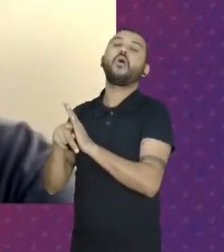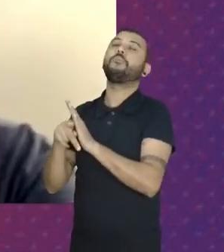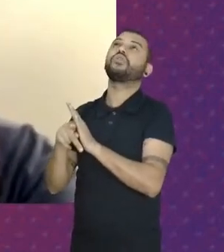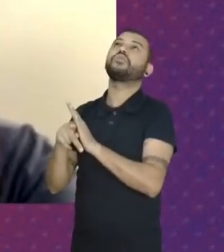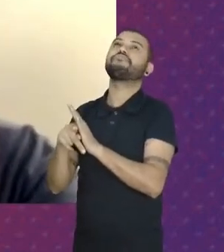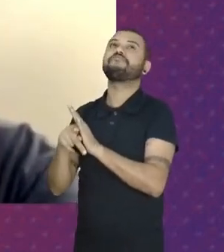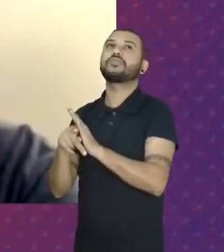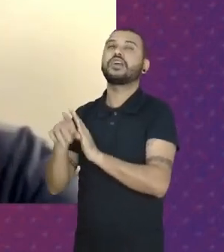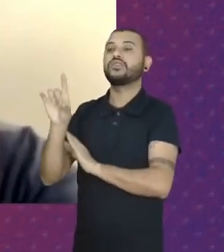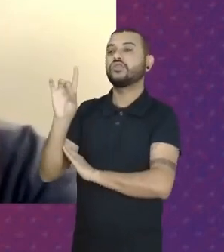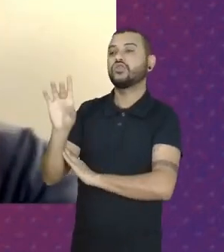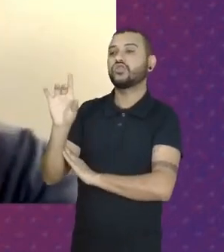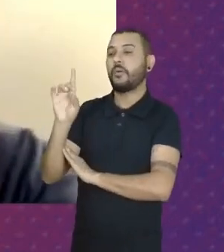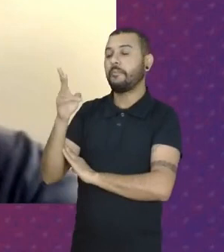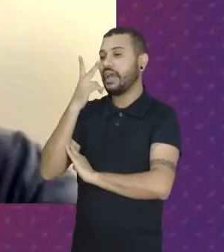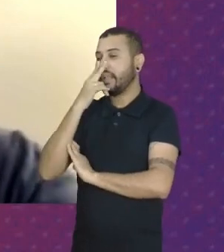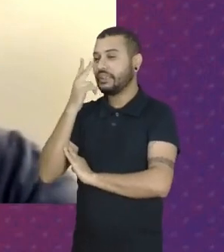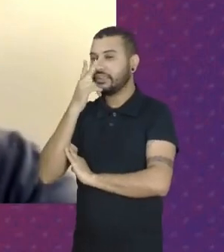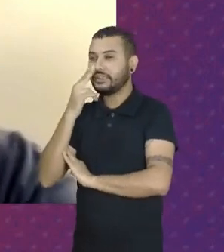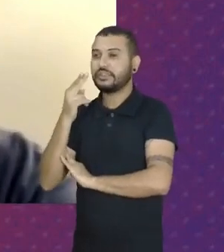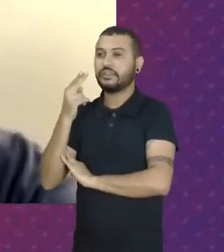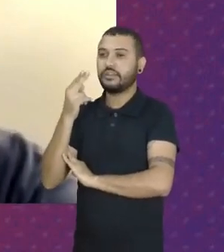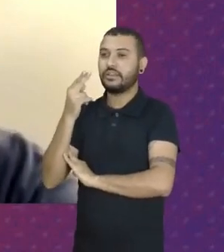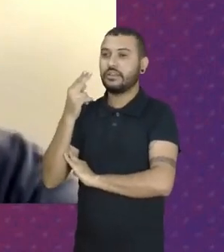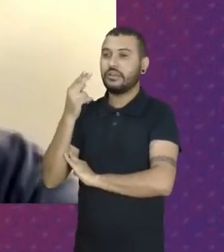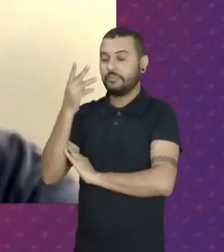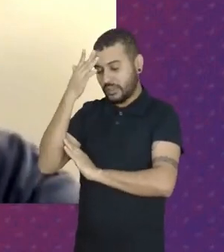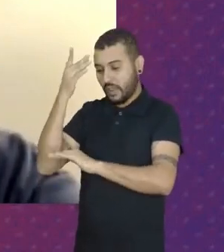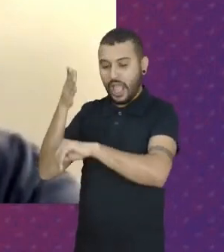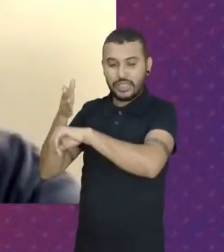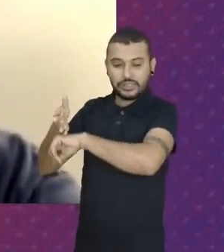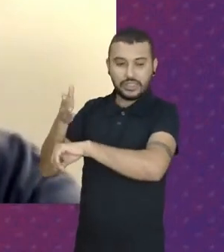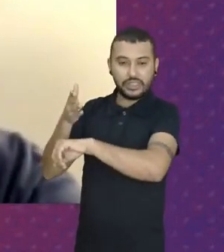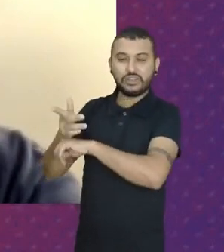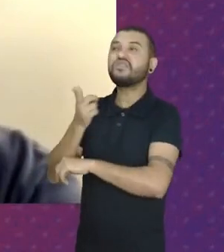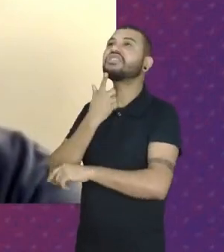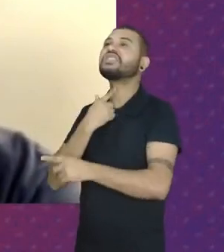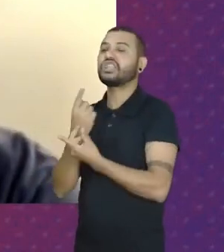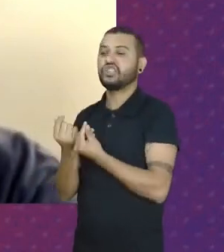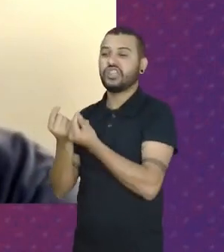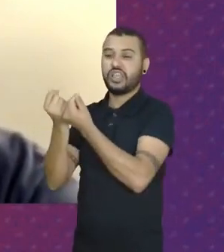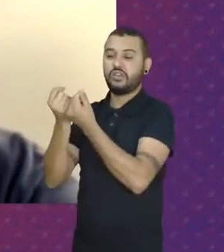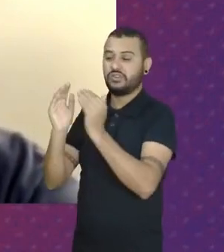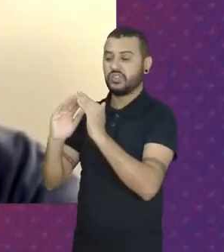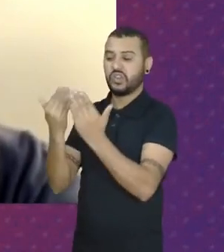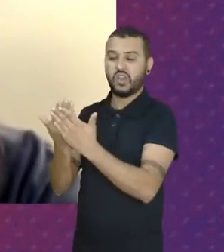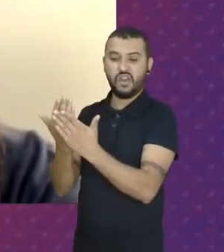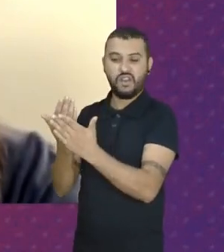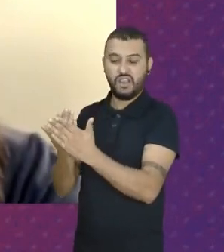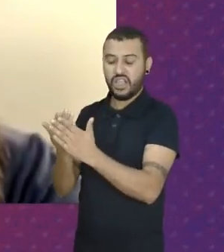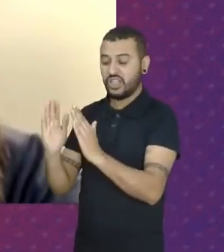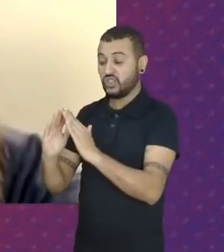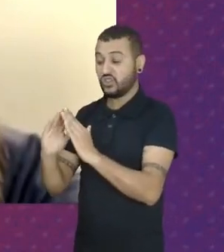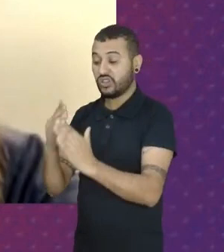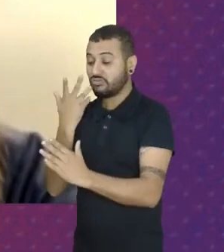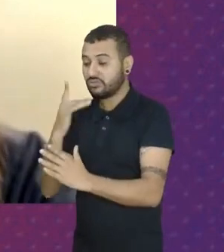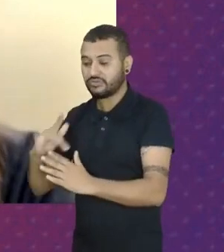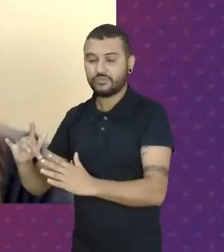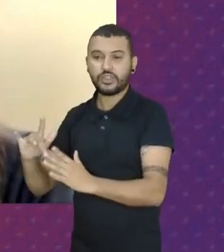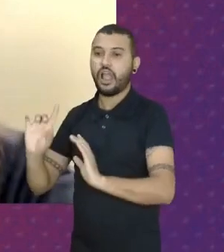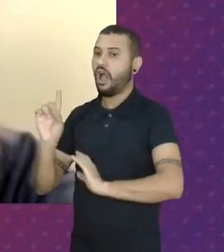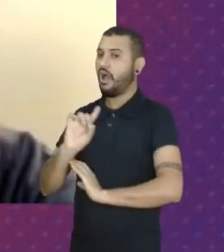só uma mercadoria, né, que as pessoas podem acessar quando tem dinheiro, mas que seja